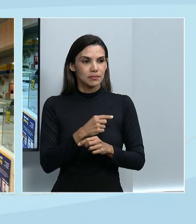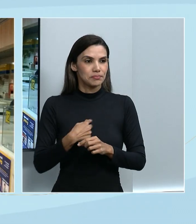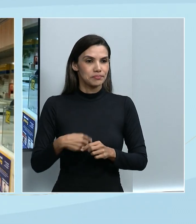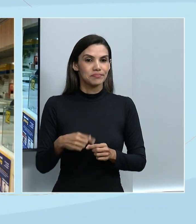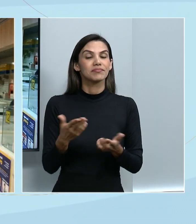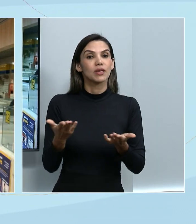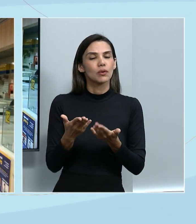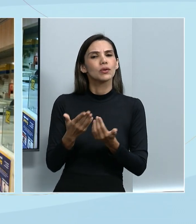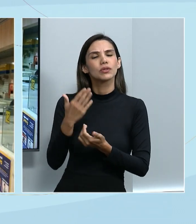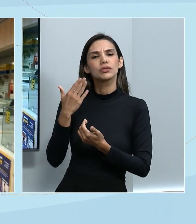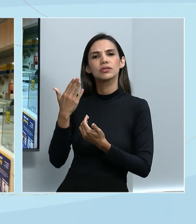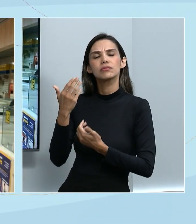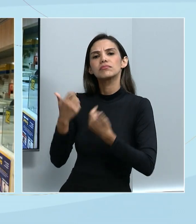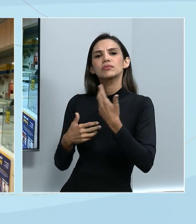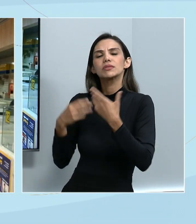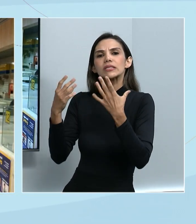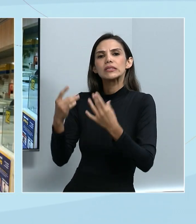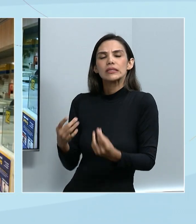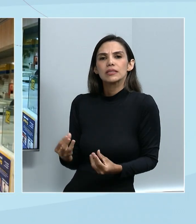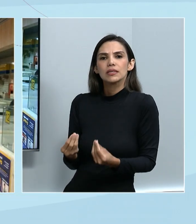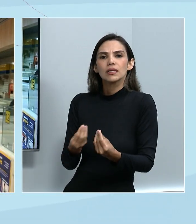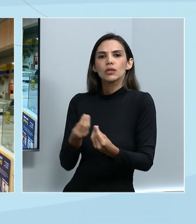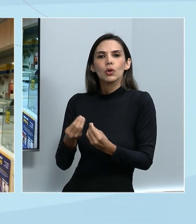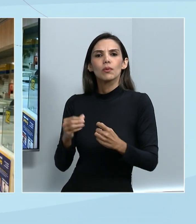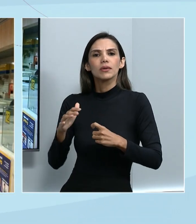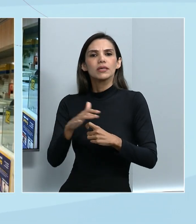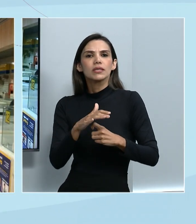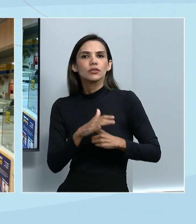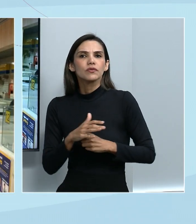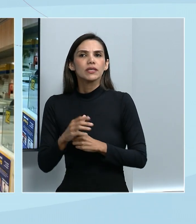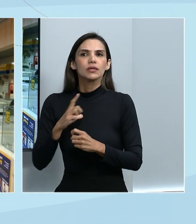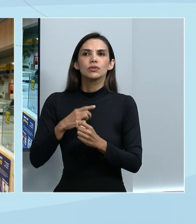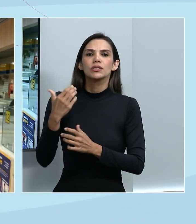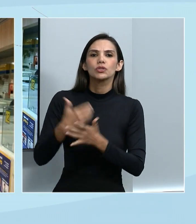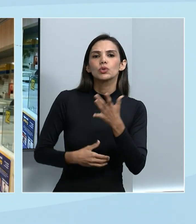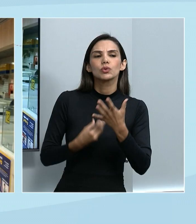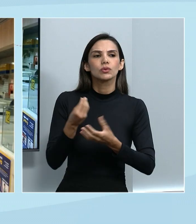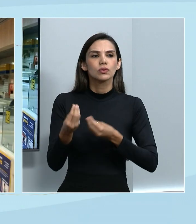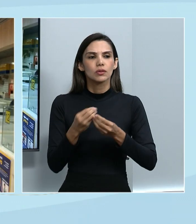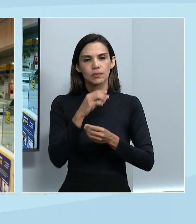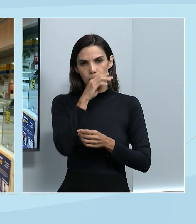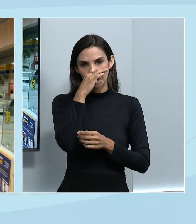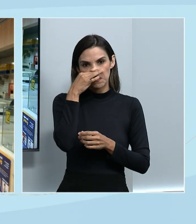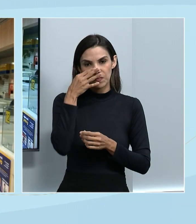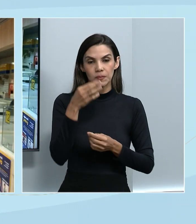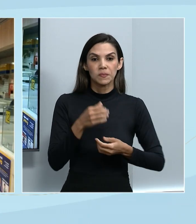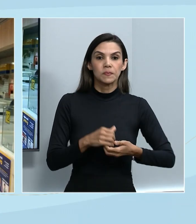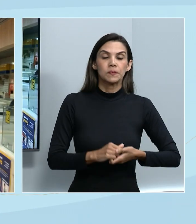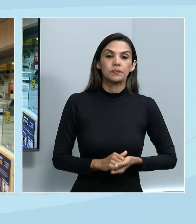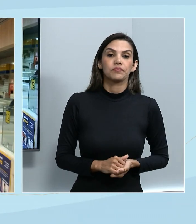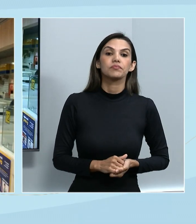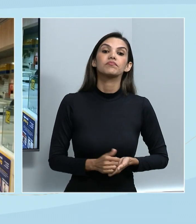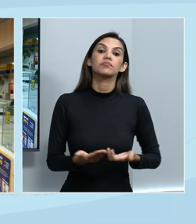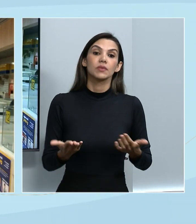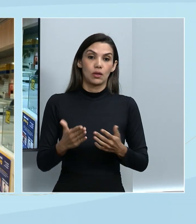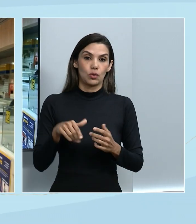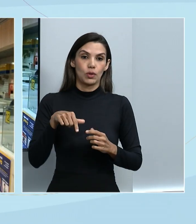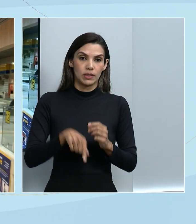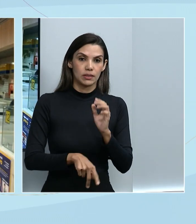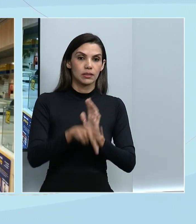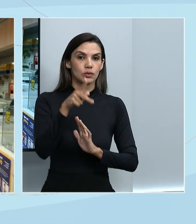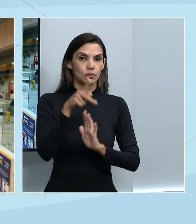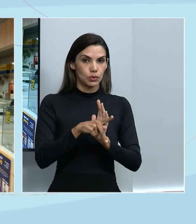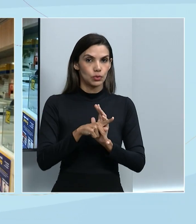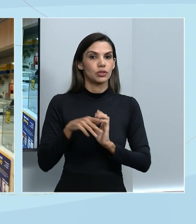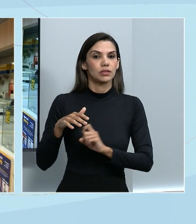pra gente o que esse feirão representa e quais são os descontos. O feirão ele vem em um momento onde a gente está com uma taxa de inadimplência